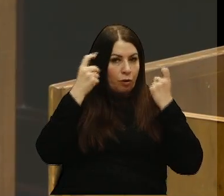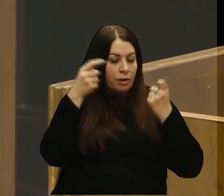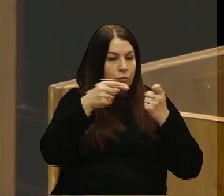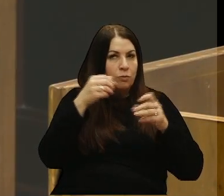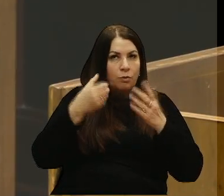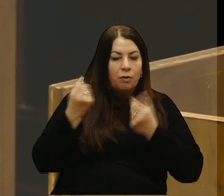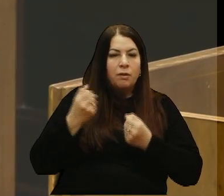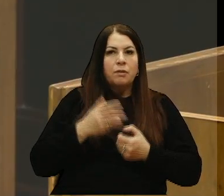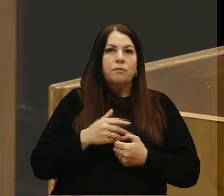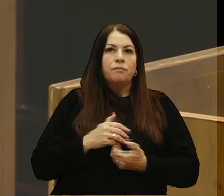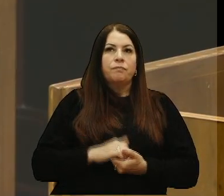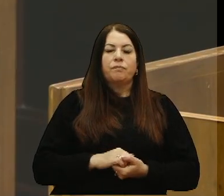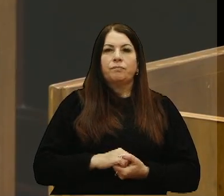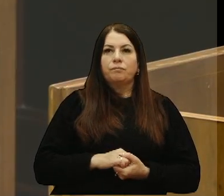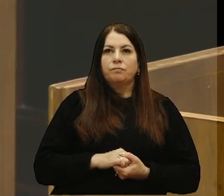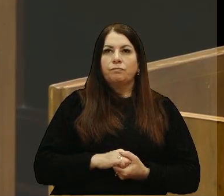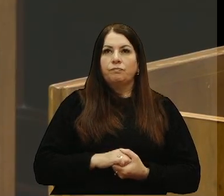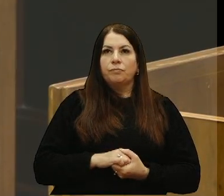aqui.